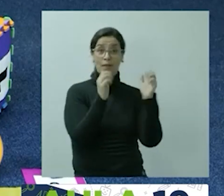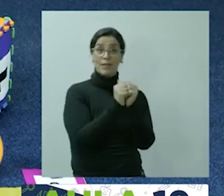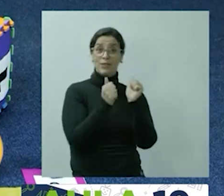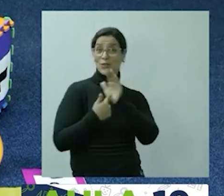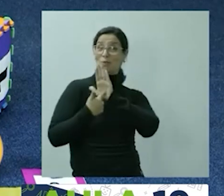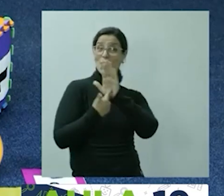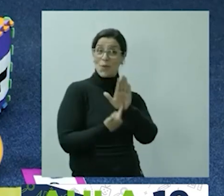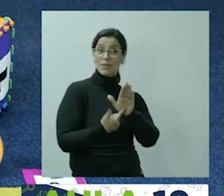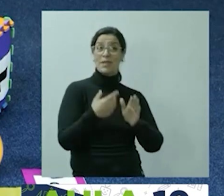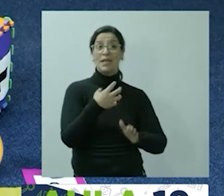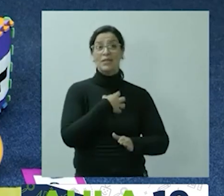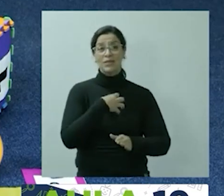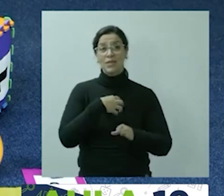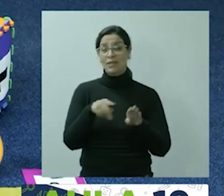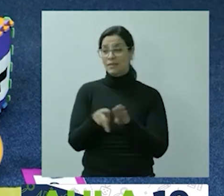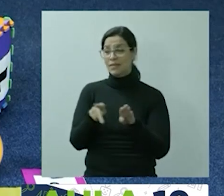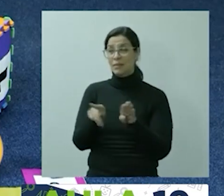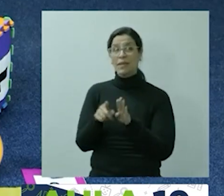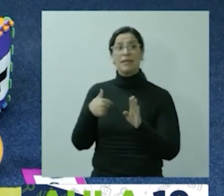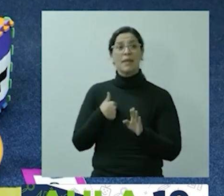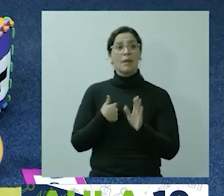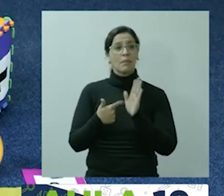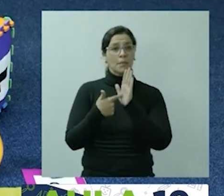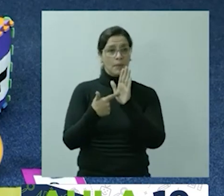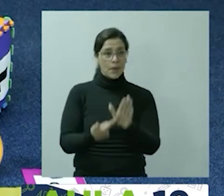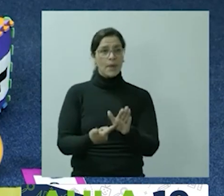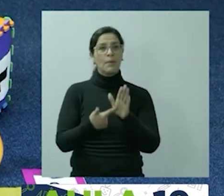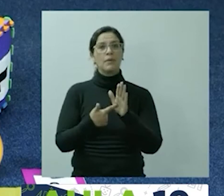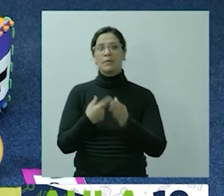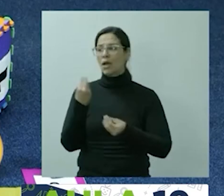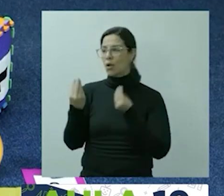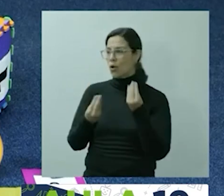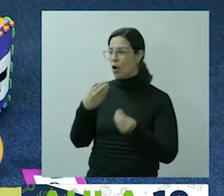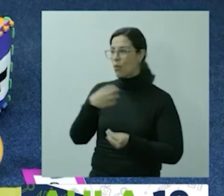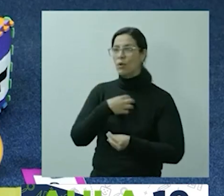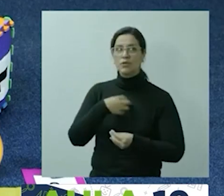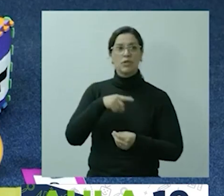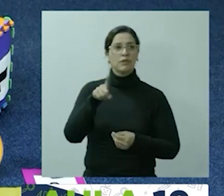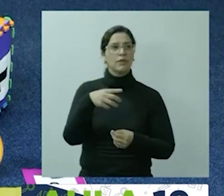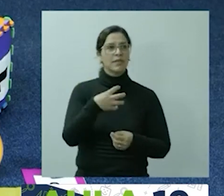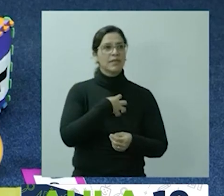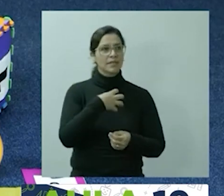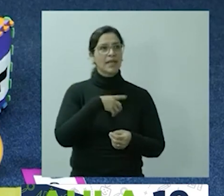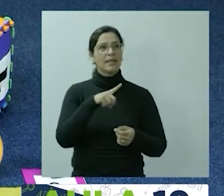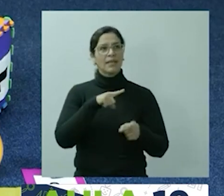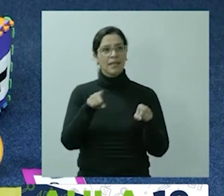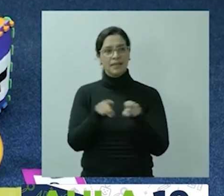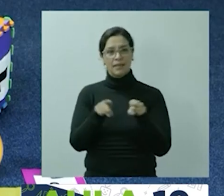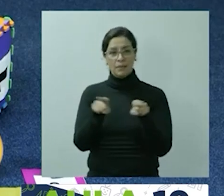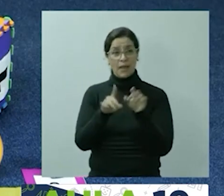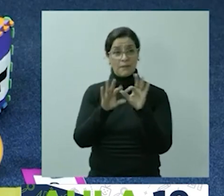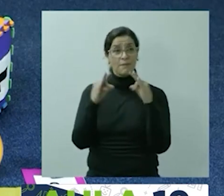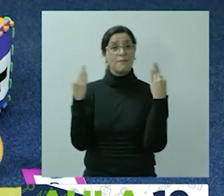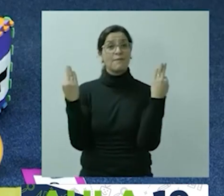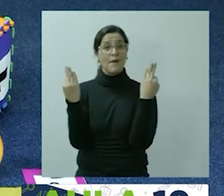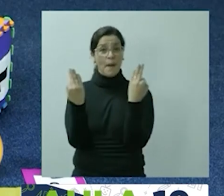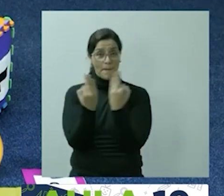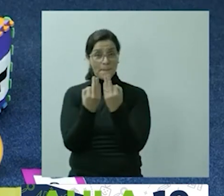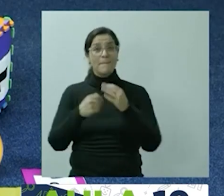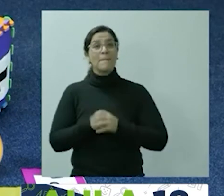através dessas carinhas. Então, mostrar como que vocês estão se sentindo para os